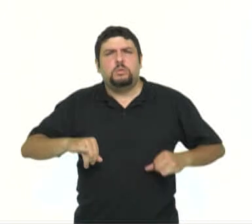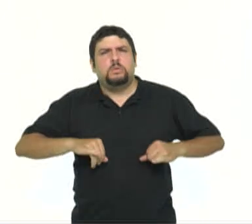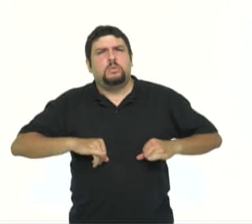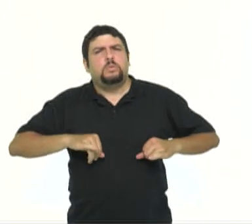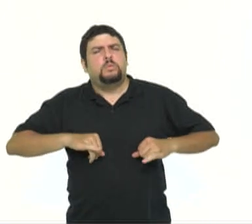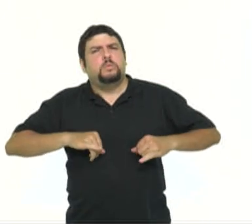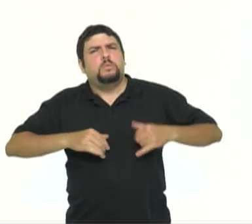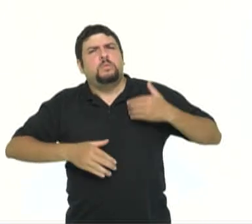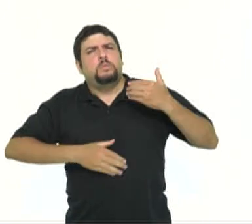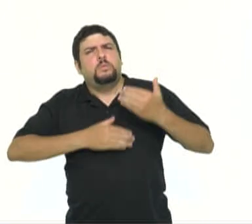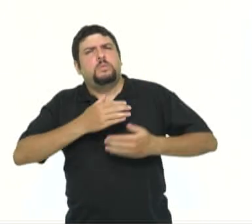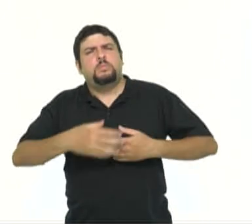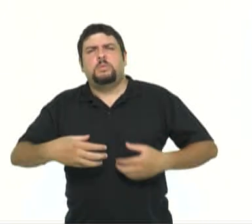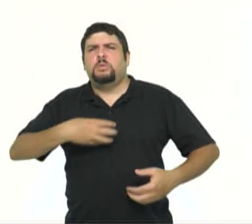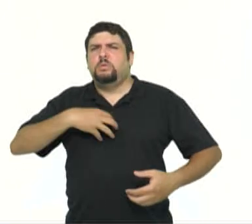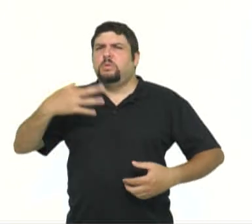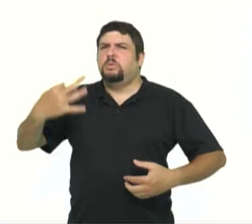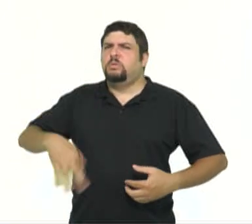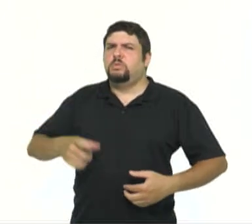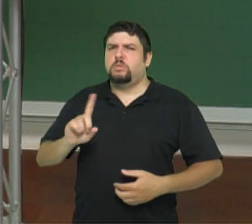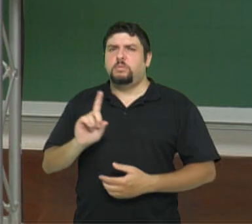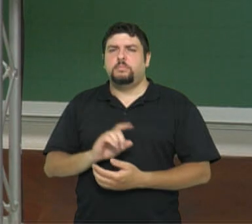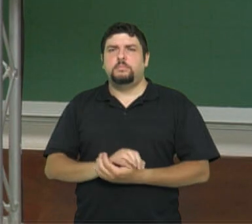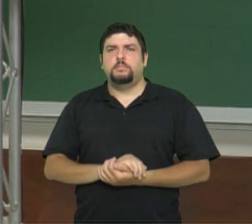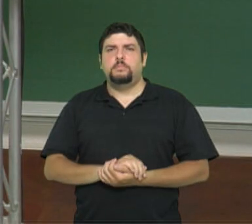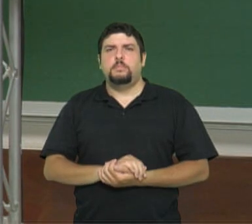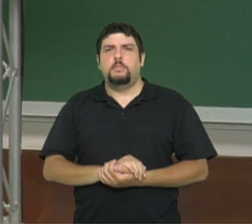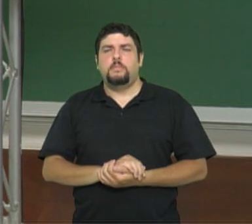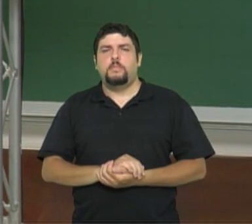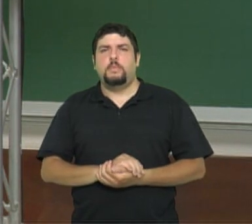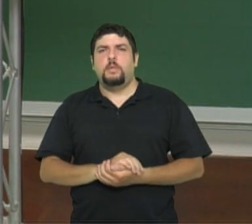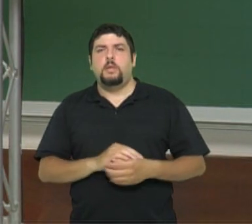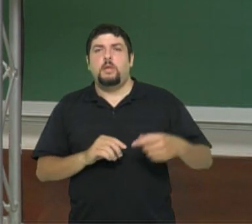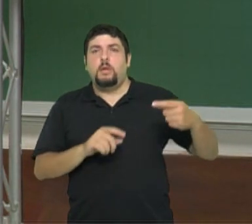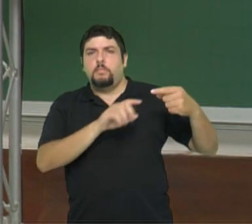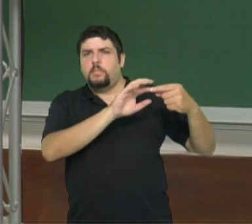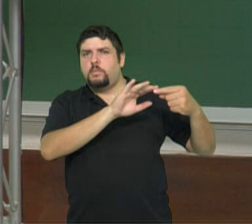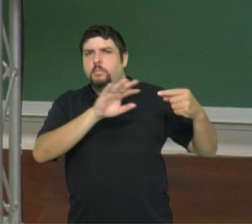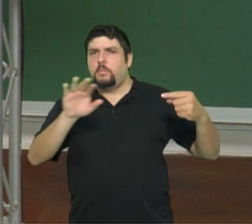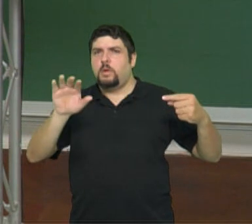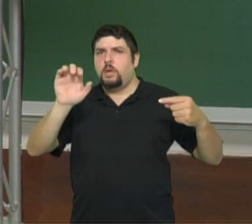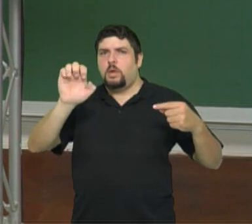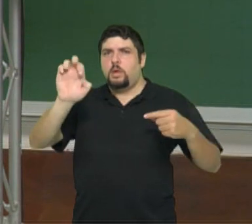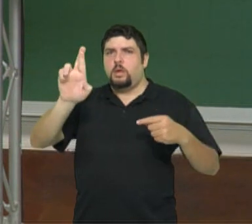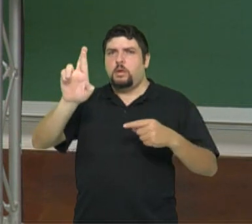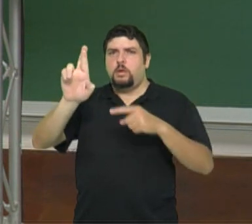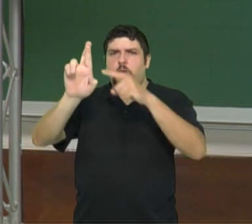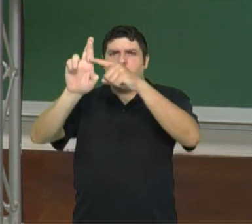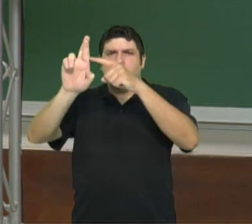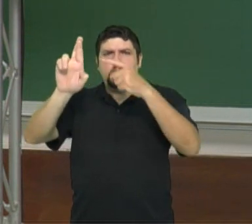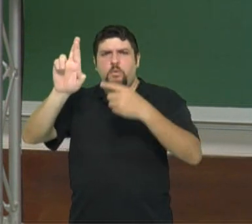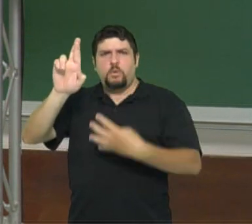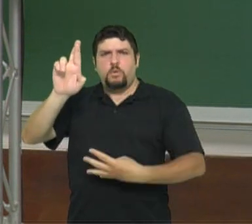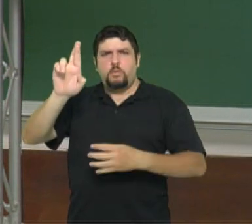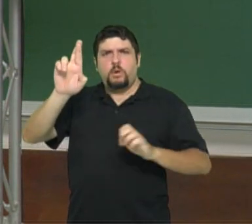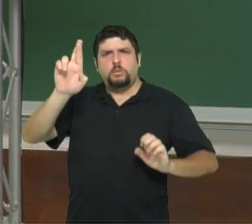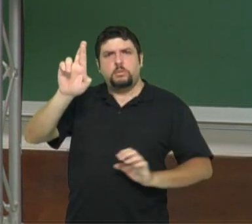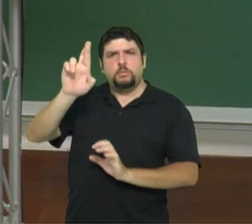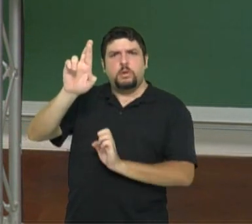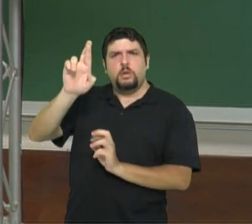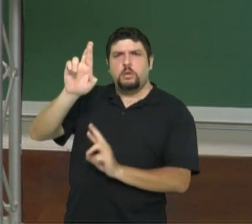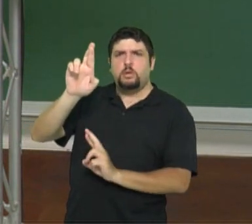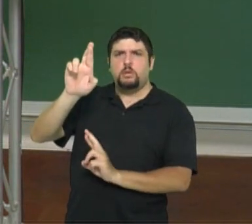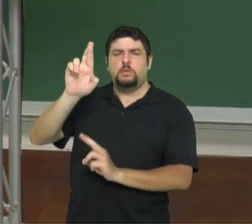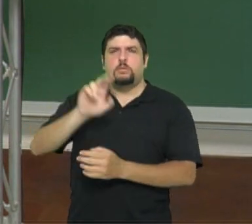doer. Neste caso, primeiro verso terminou em er. Só lá no quarto verso é que terminou em er de